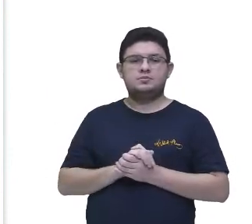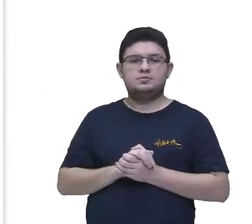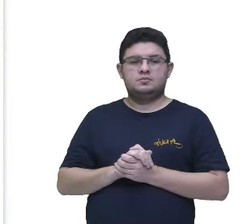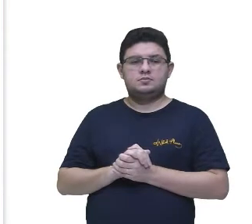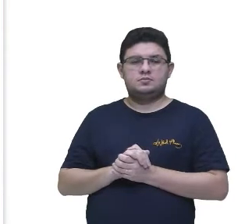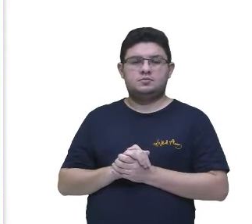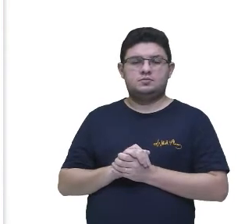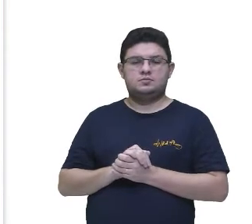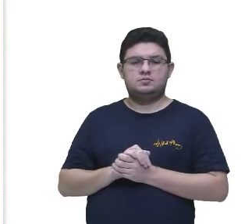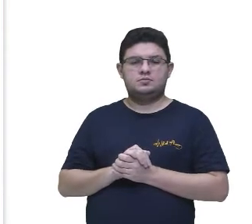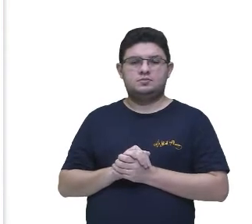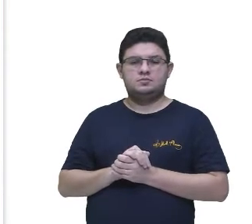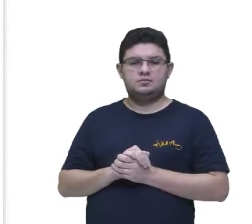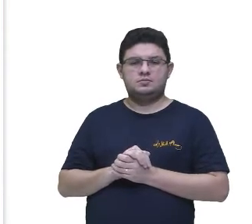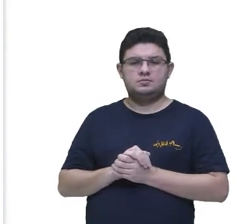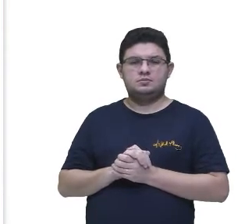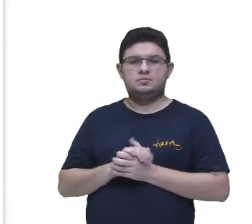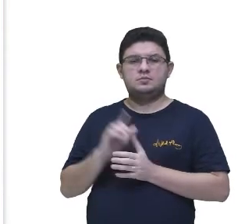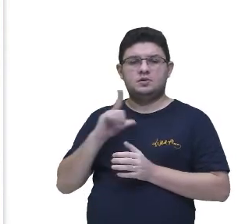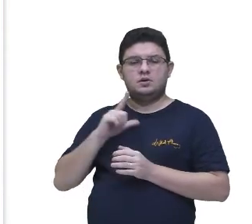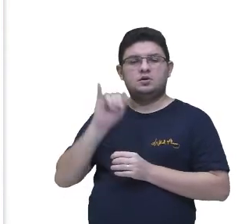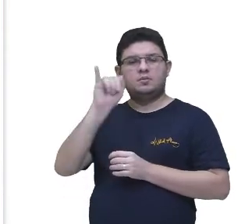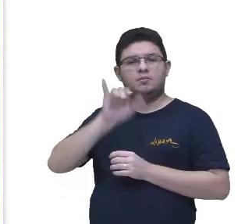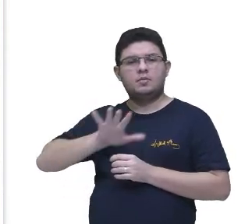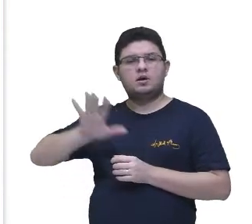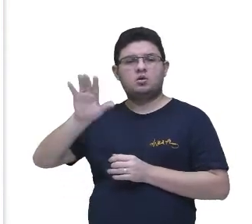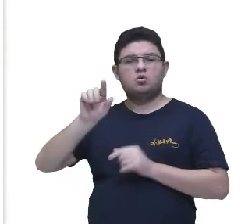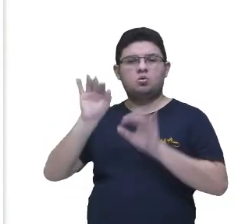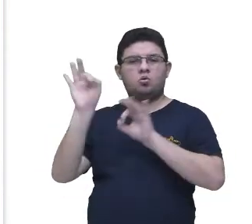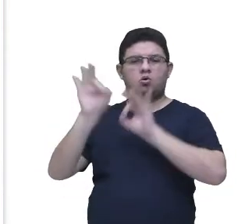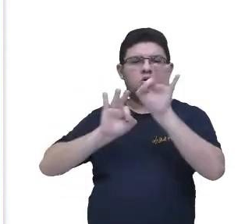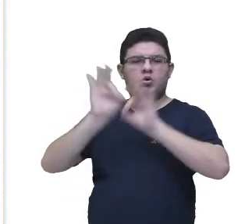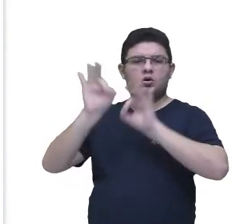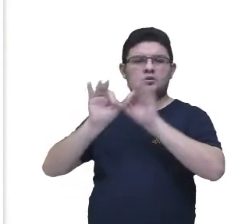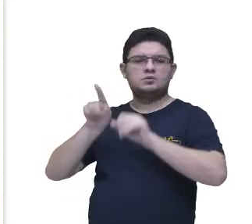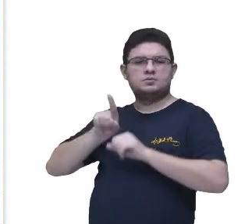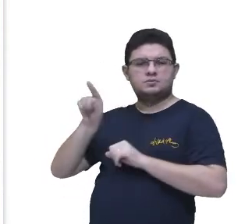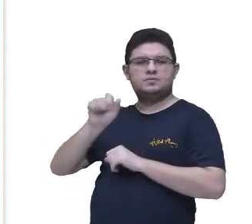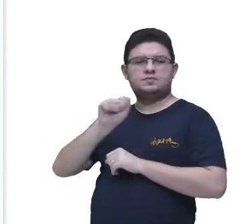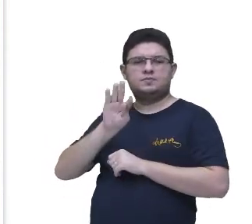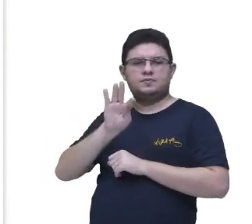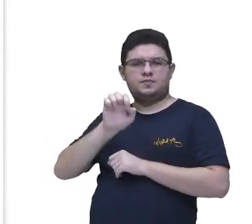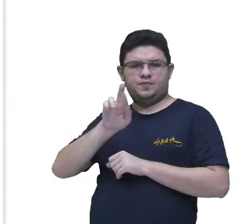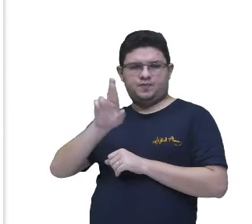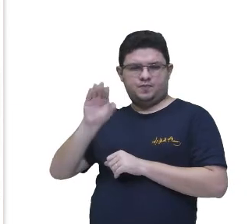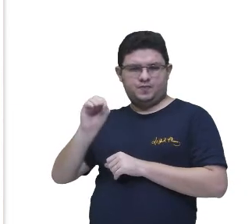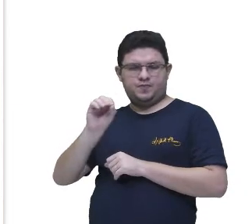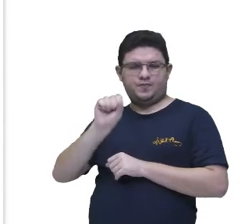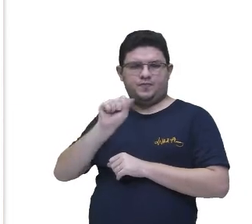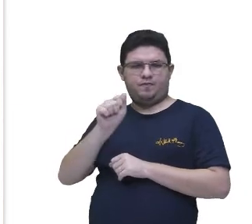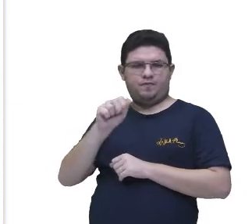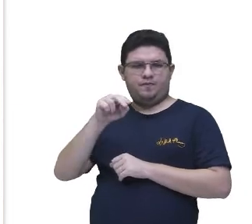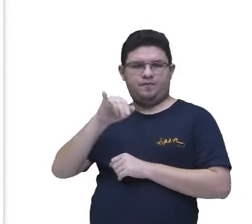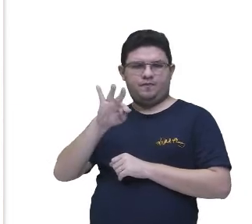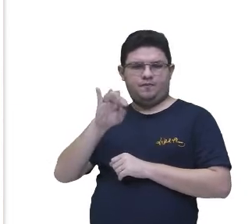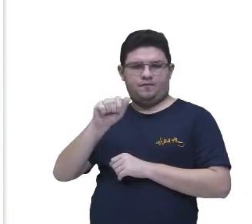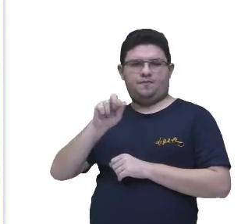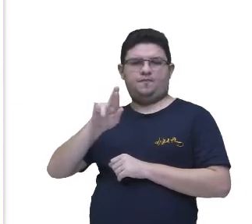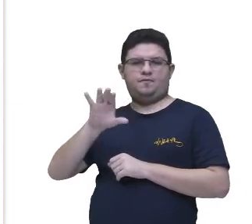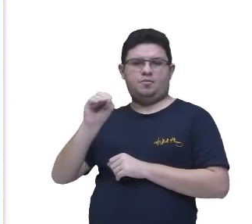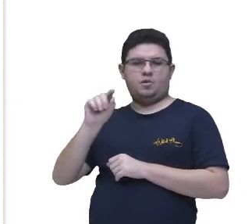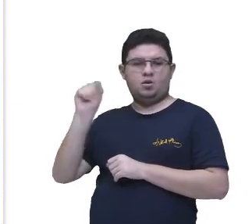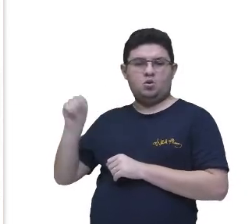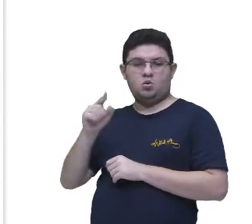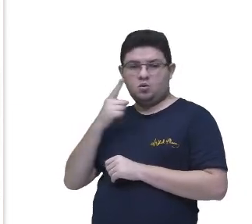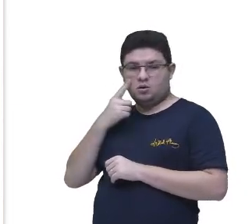aterro sanitário que tem. Aí a gente já tem uma imagem para vocês de como funciona um aterro sanitário. Então, o aterro sanitário é basicamente um bolsão